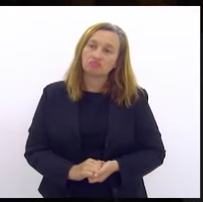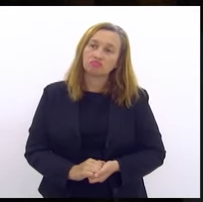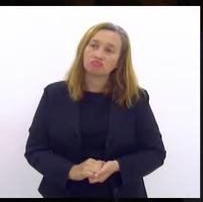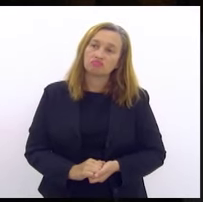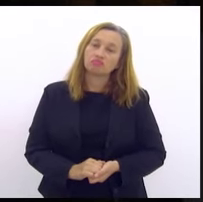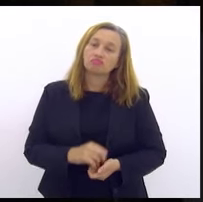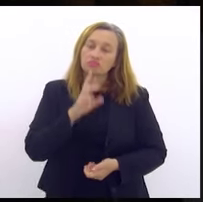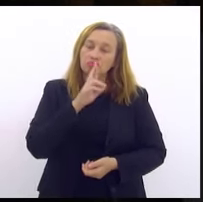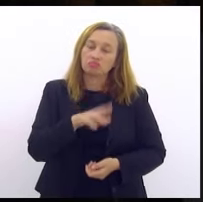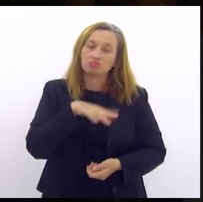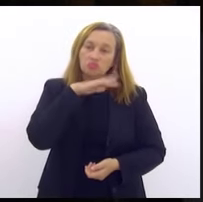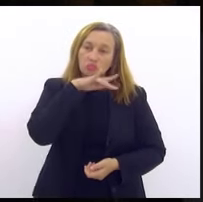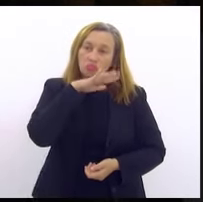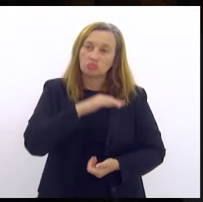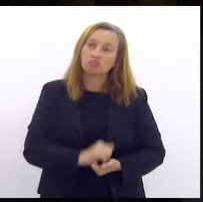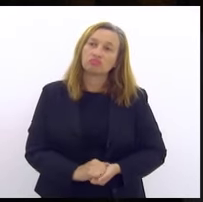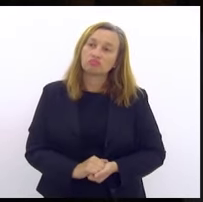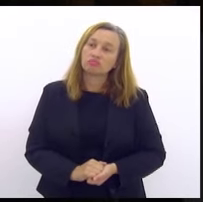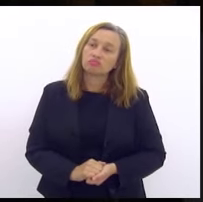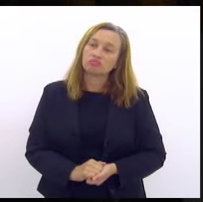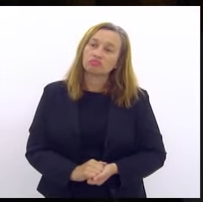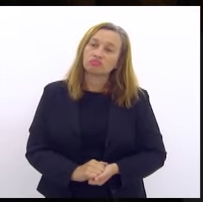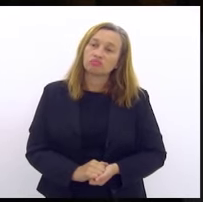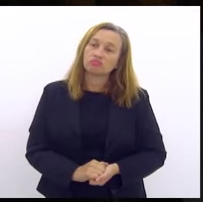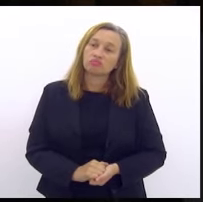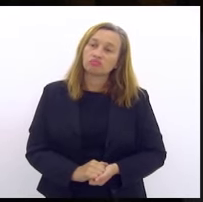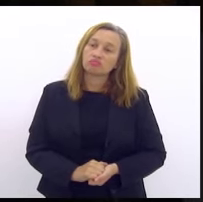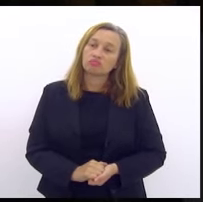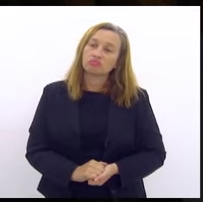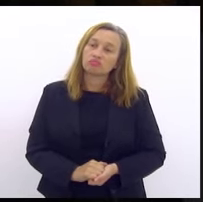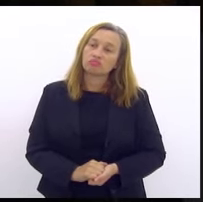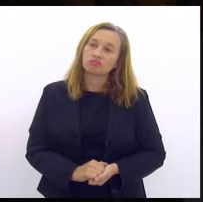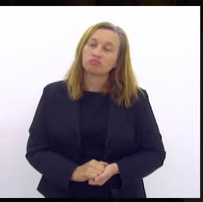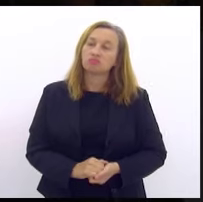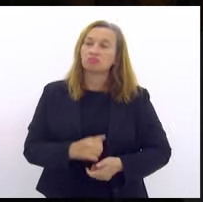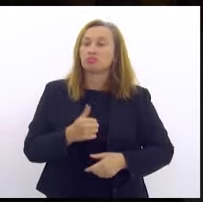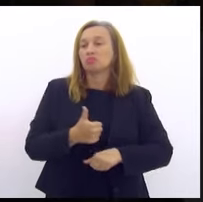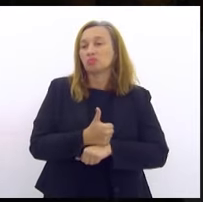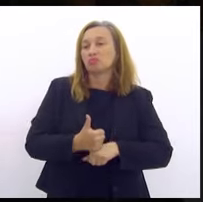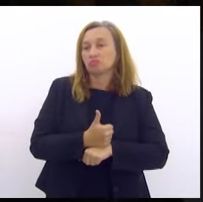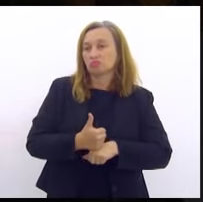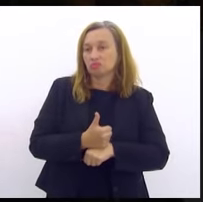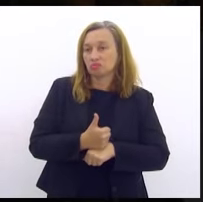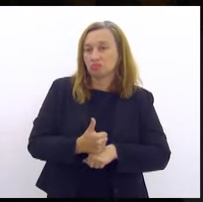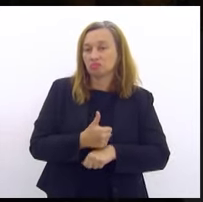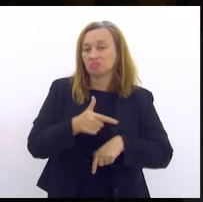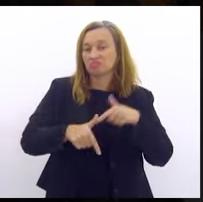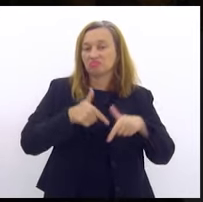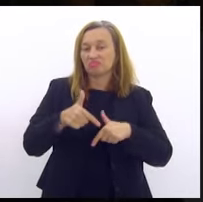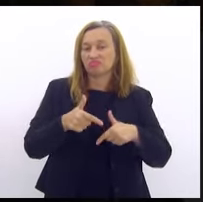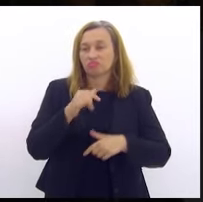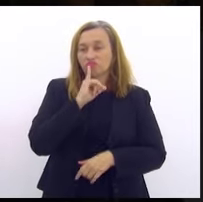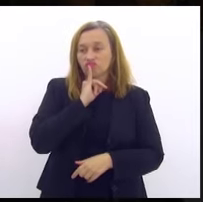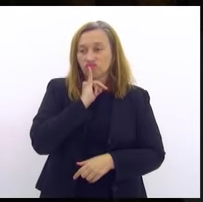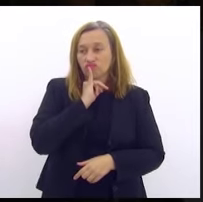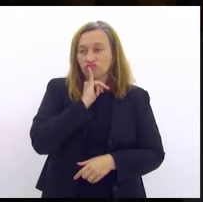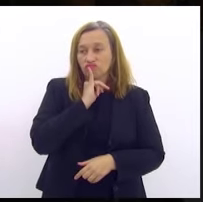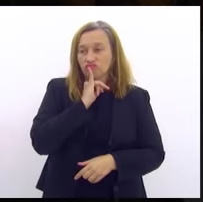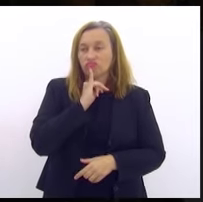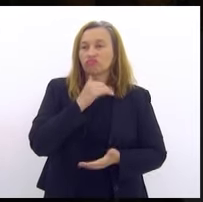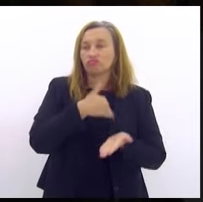mau resultado. Ela alimenta profissionais que trabalham infelizes. Enquanto a Secretaria de